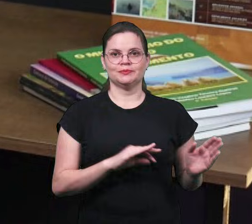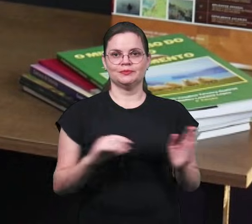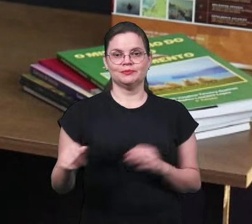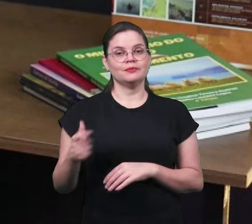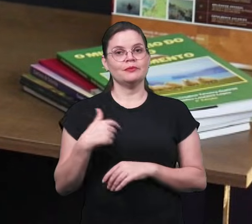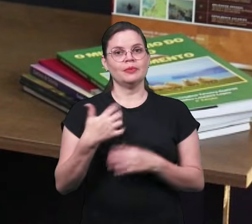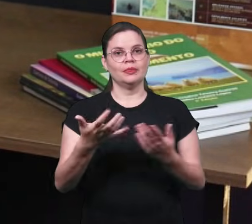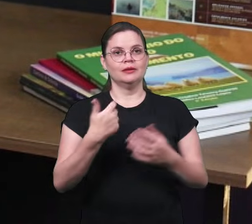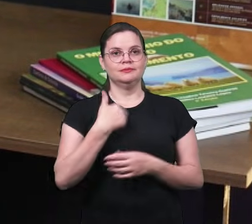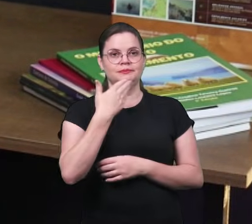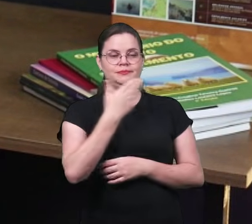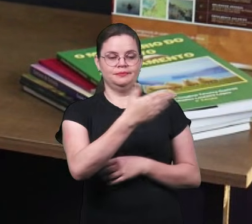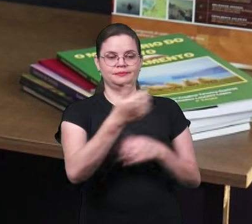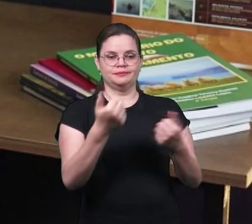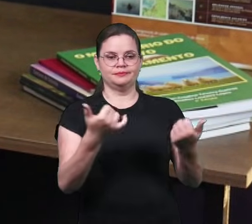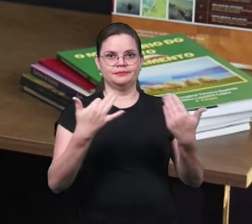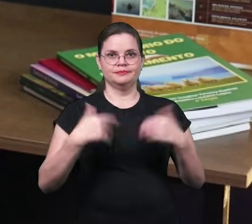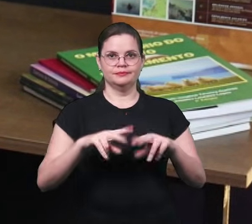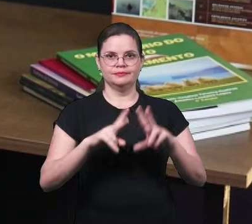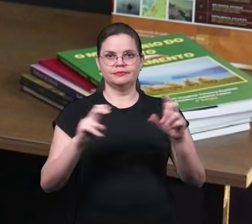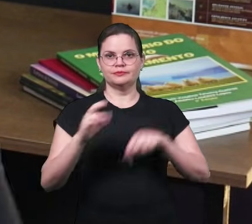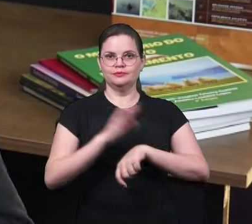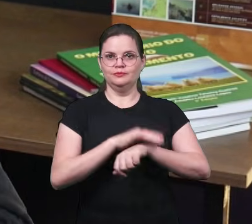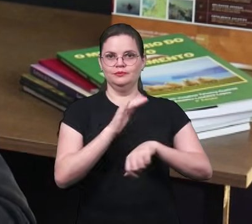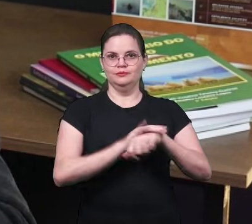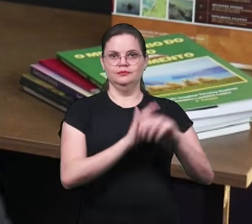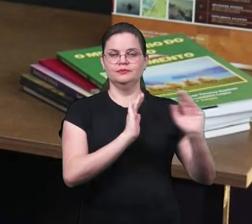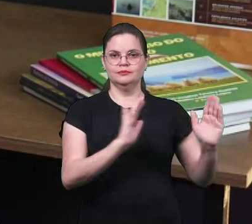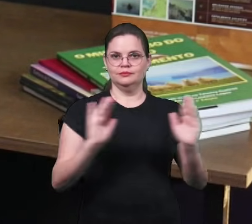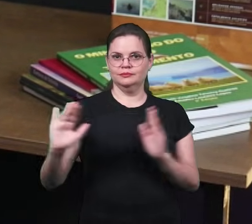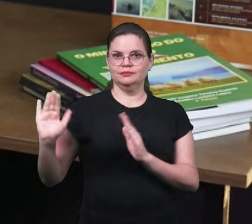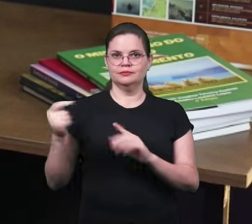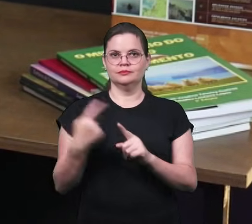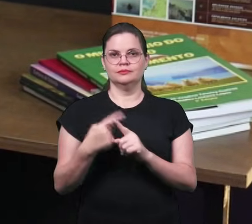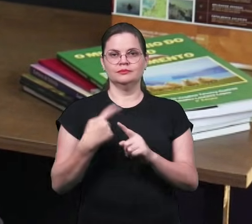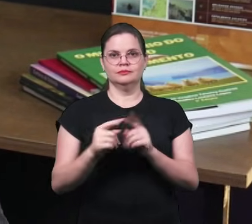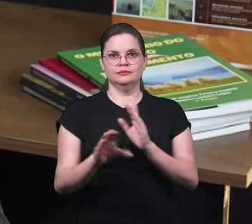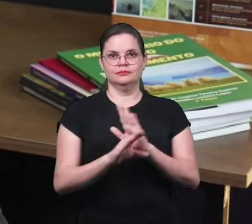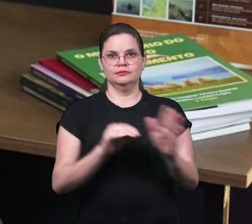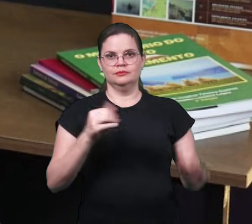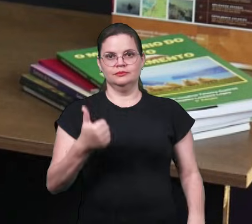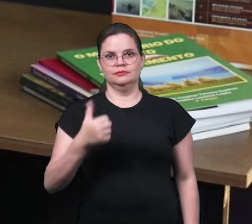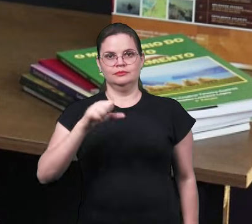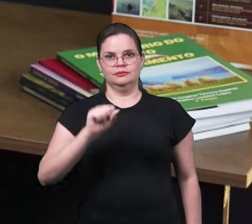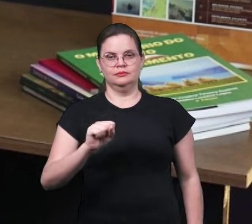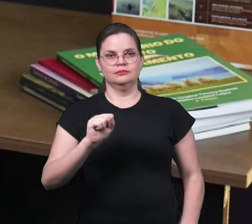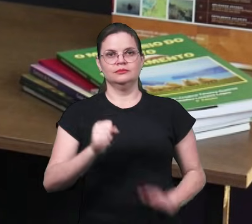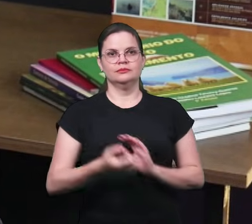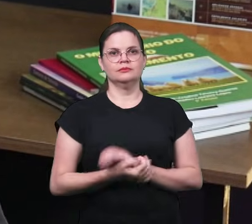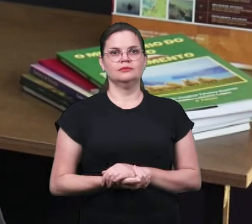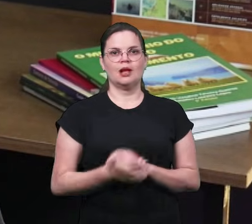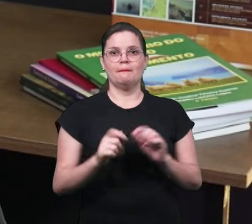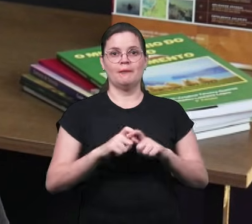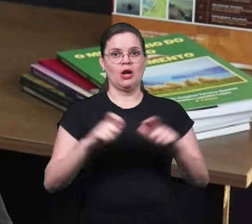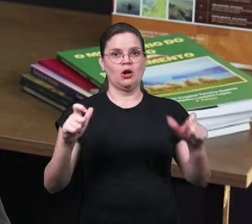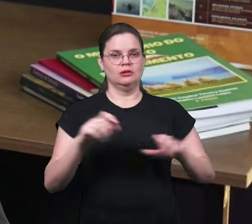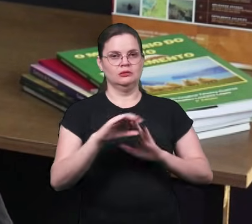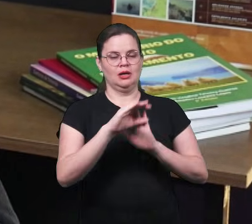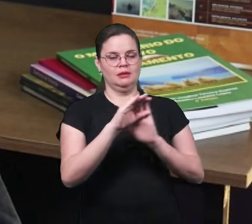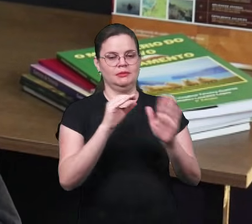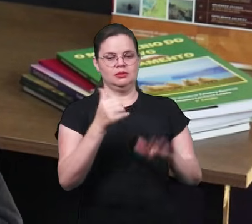que você falasse um pouquinho sobre a parte cronológica, porque o capítulo 18 ali, uma boa parte do capítulo 18, vai tratar ali